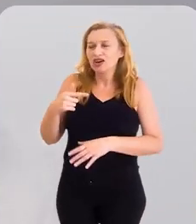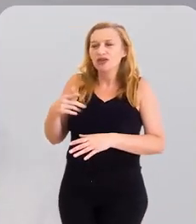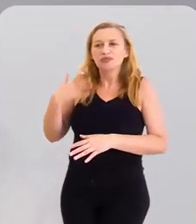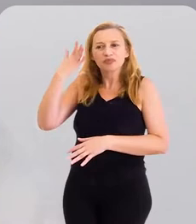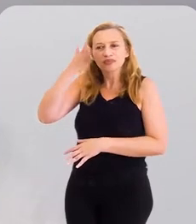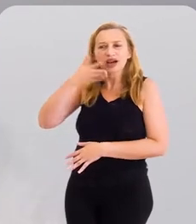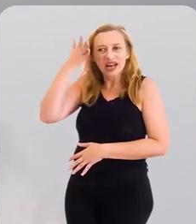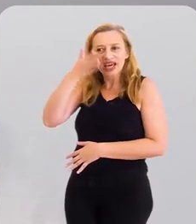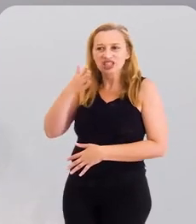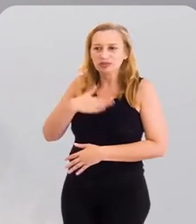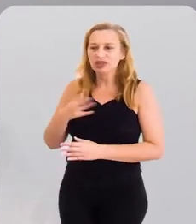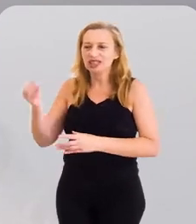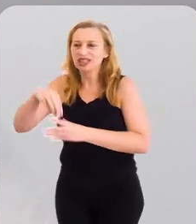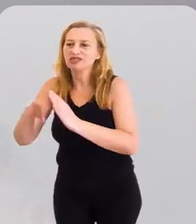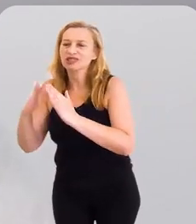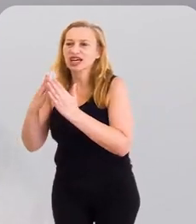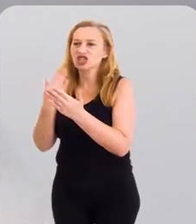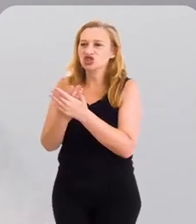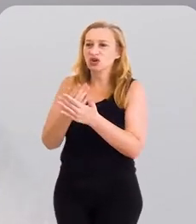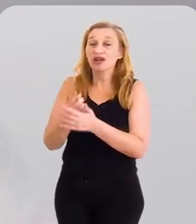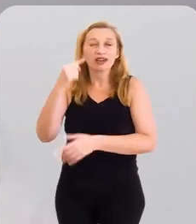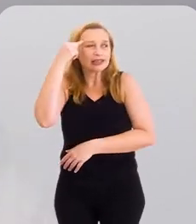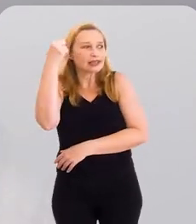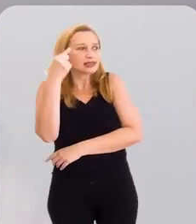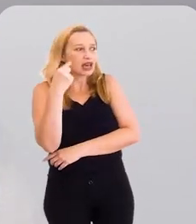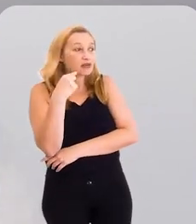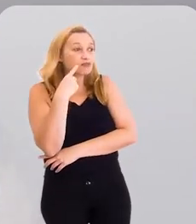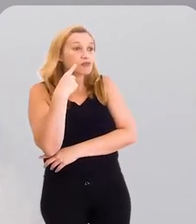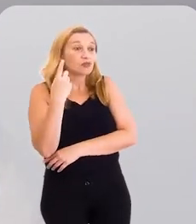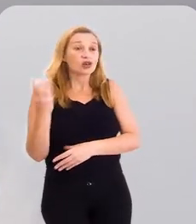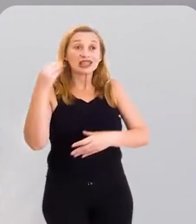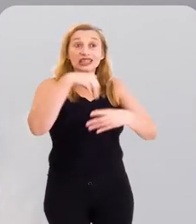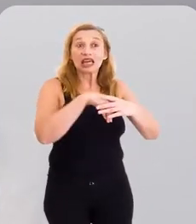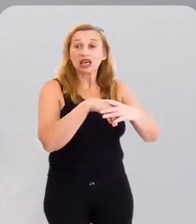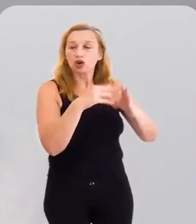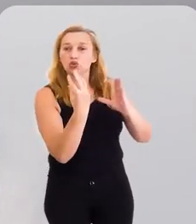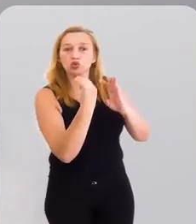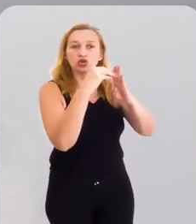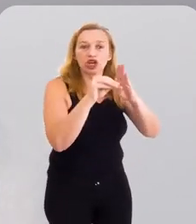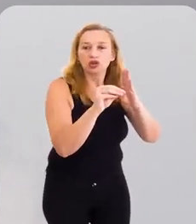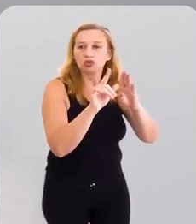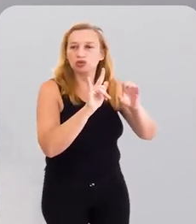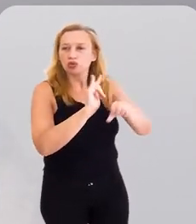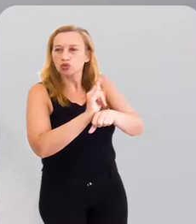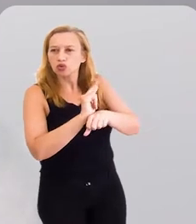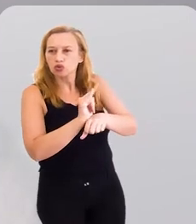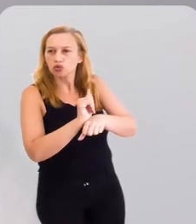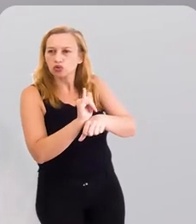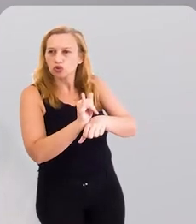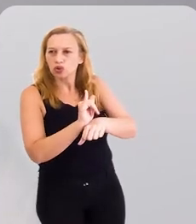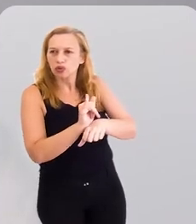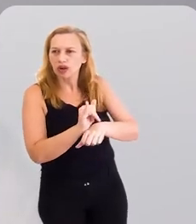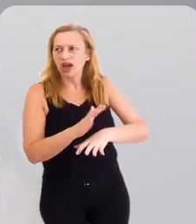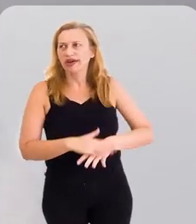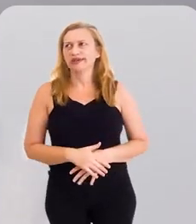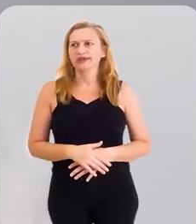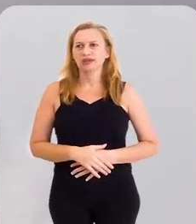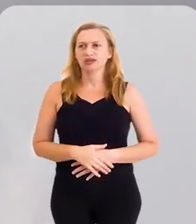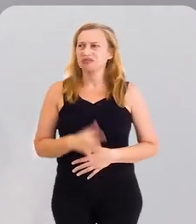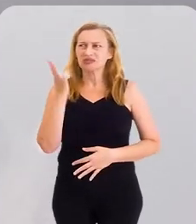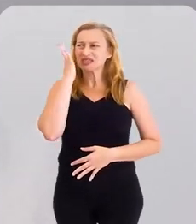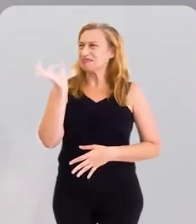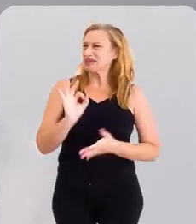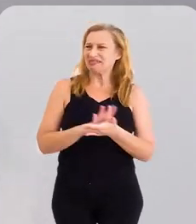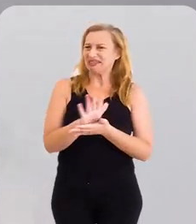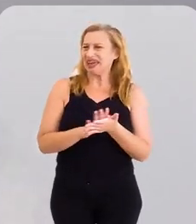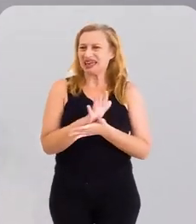na escola. Um belo dia a gente teve essa ideia, vamos colocar dentro do YouTube. Imagine você, àquela altura, o que eu sabia